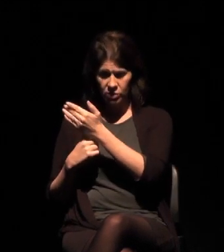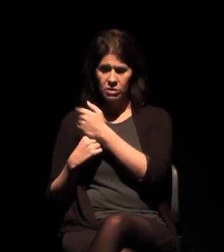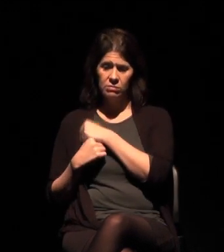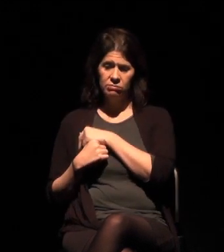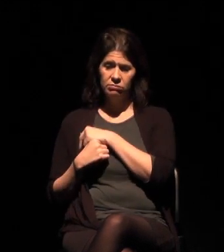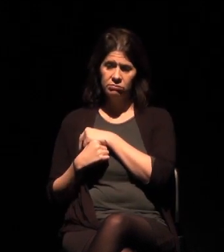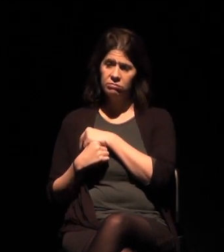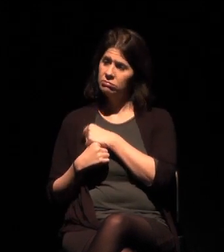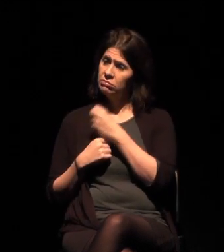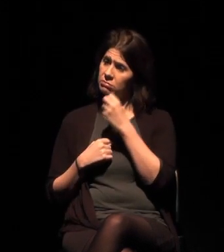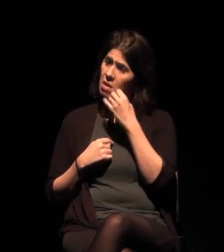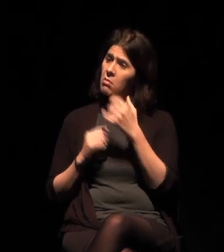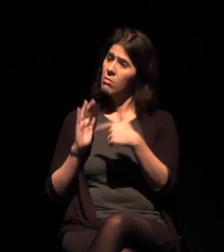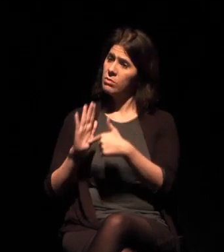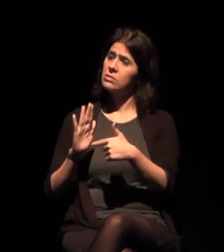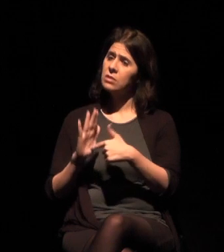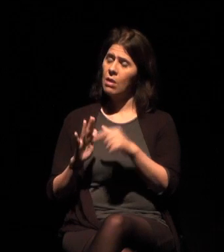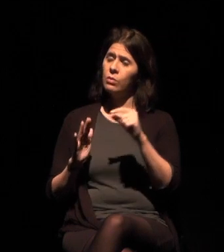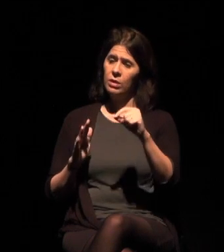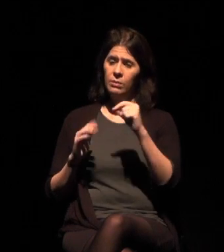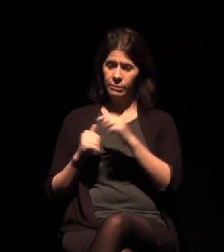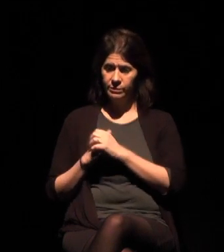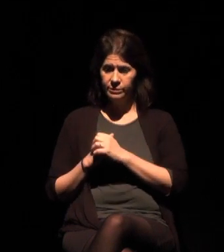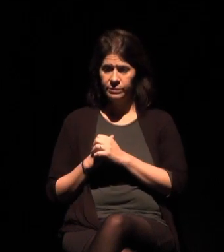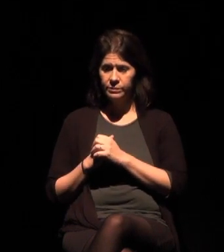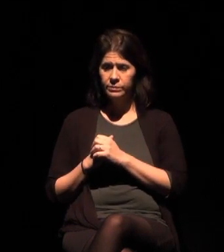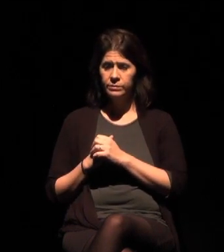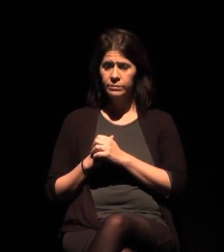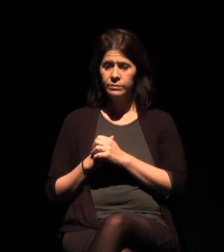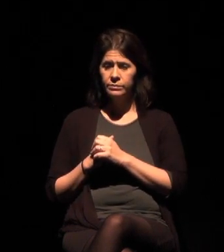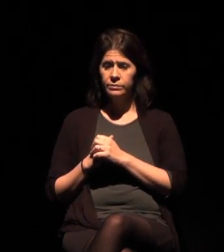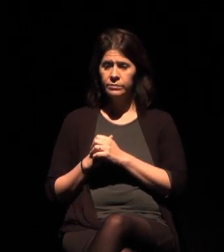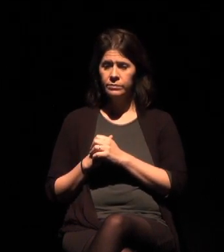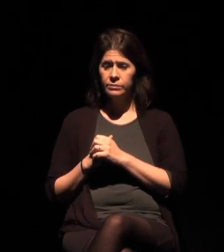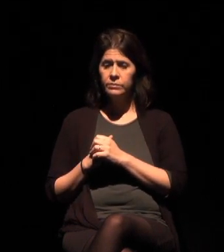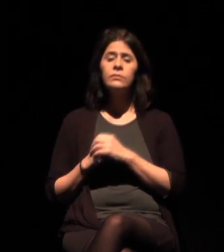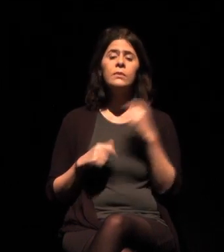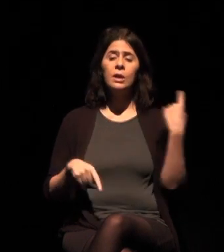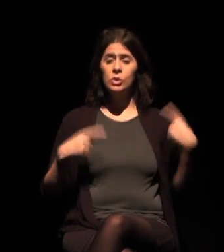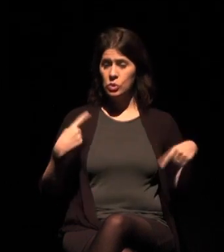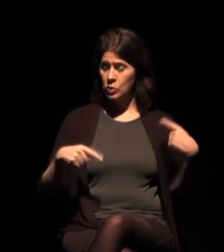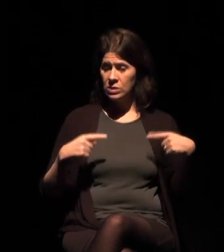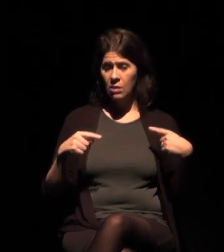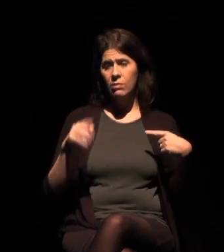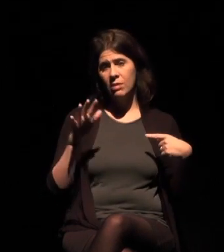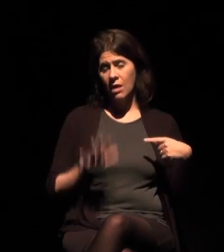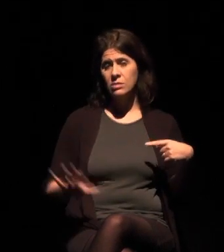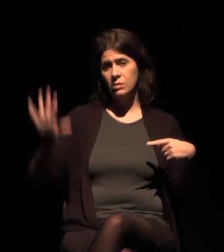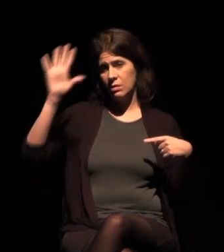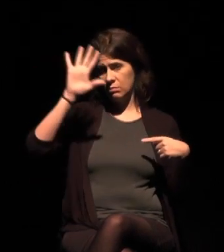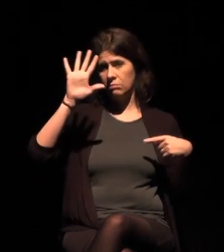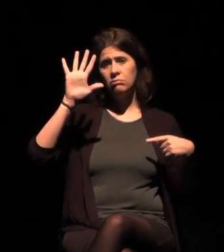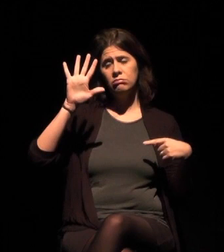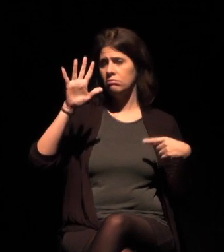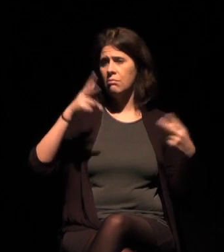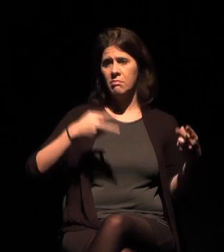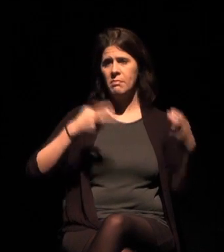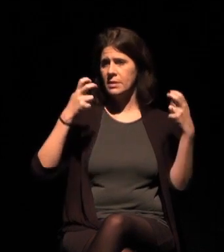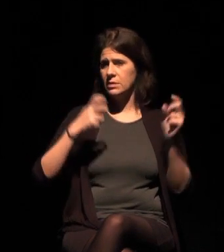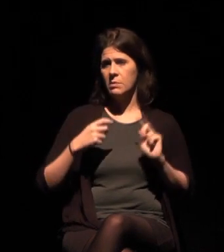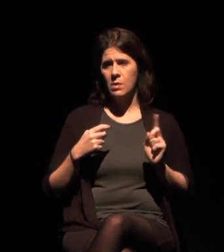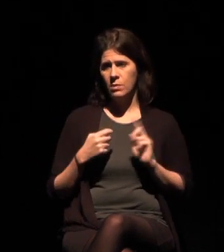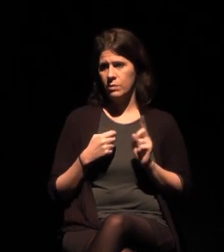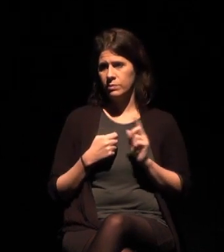na nossa realidade que talvez o discussão brasil a discussão nacional aqui num não tenha percebido isso